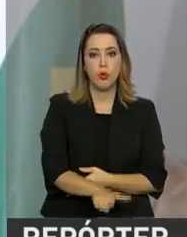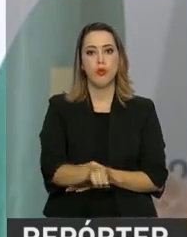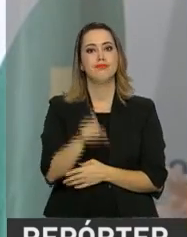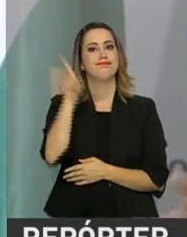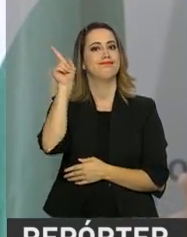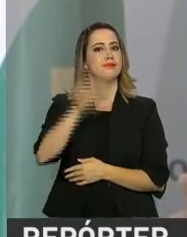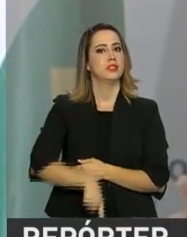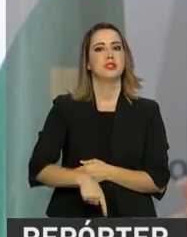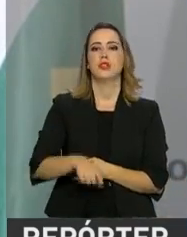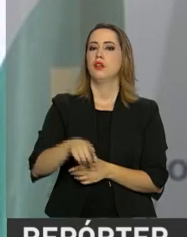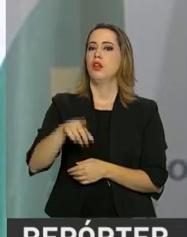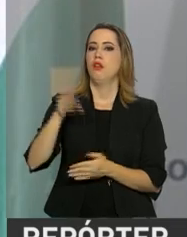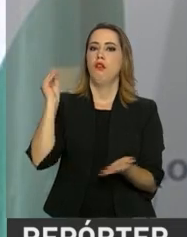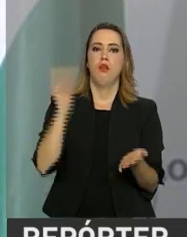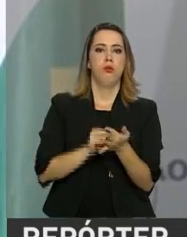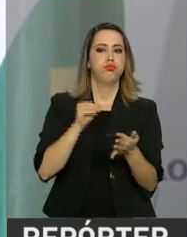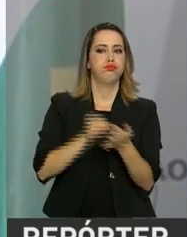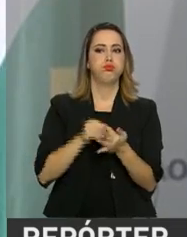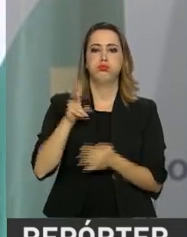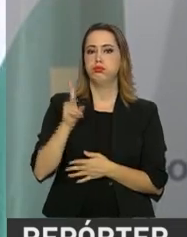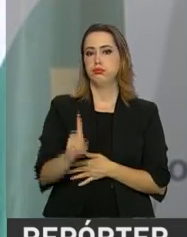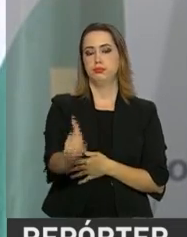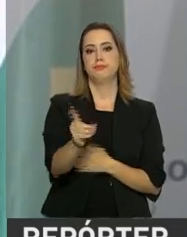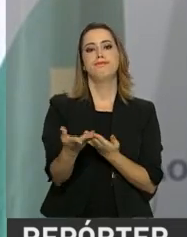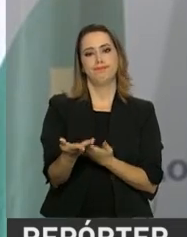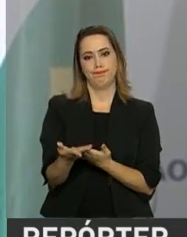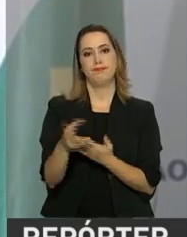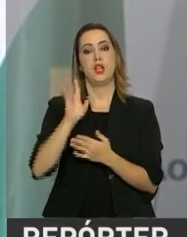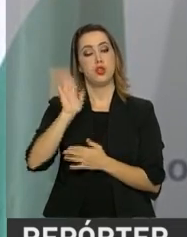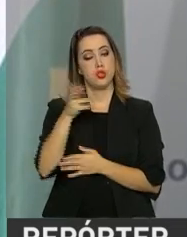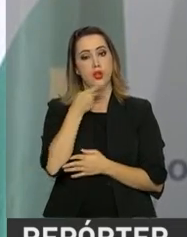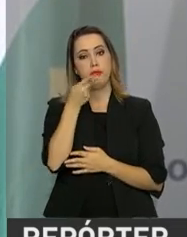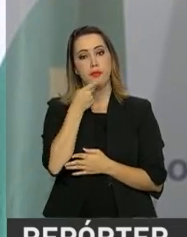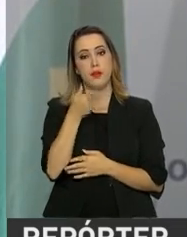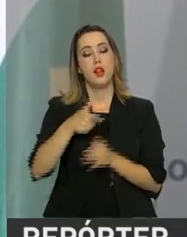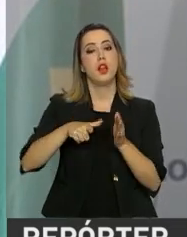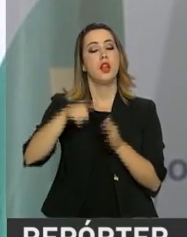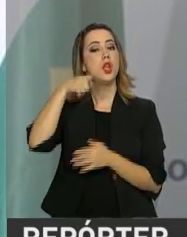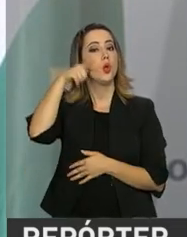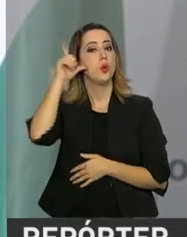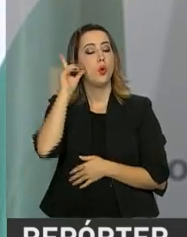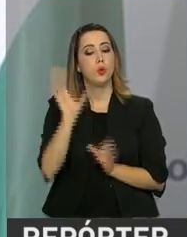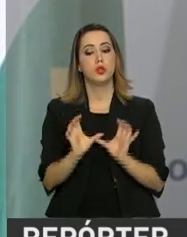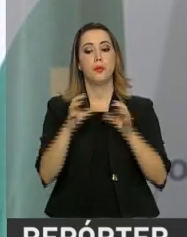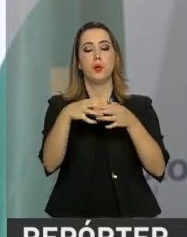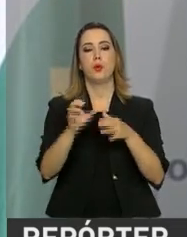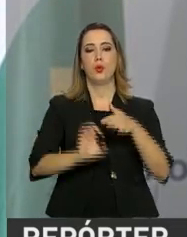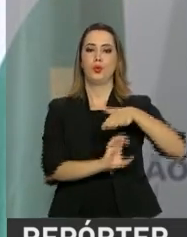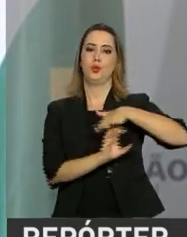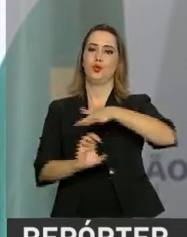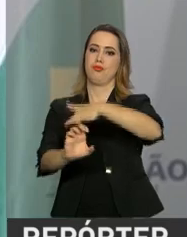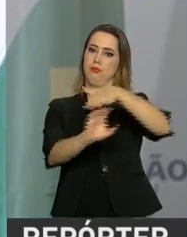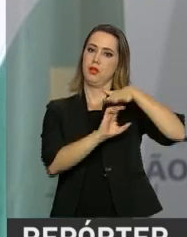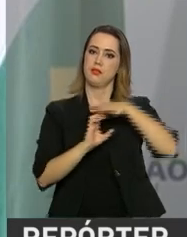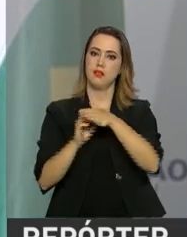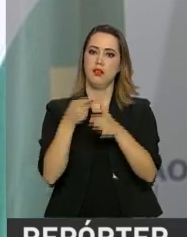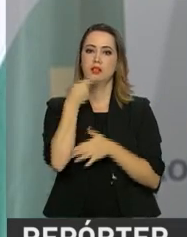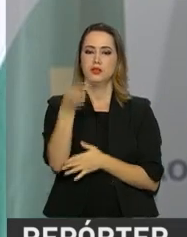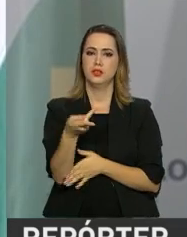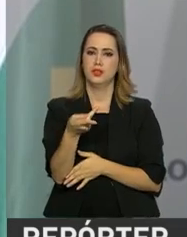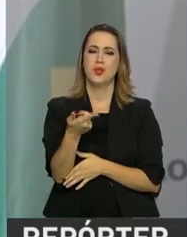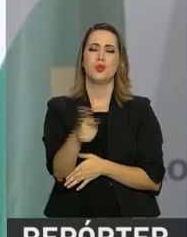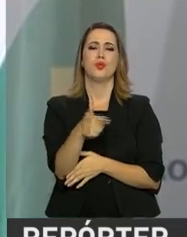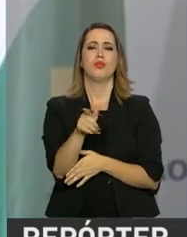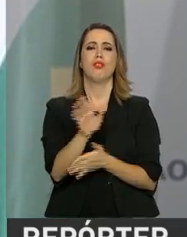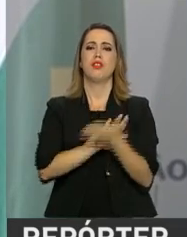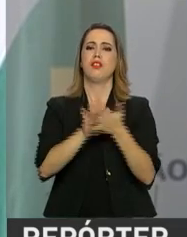indignas né a nossa Constituição eu disse ontem até para um grupo de empresários Não há nada mais indigno do que a